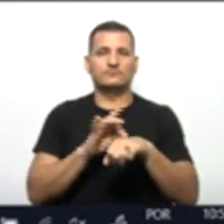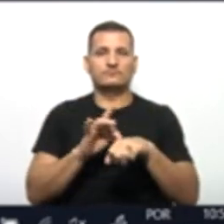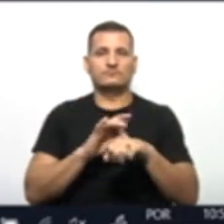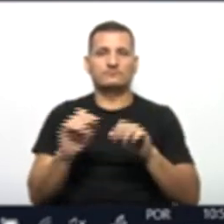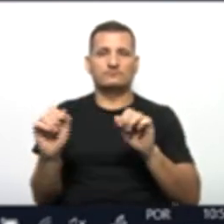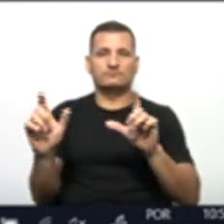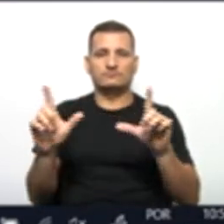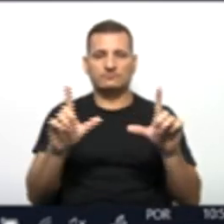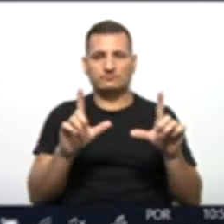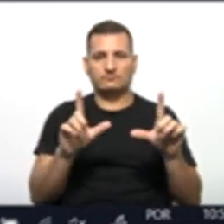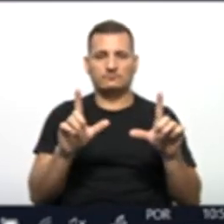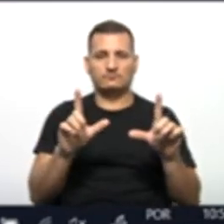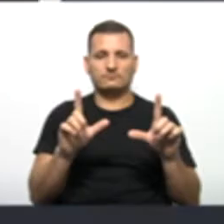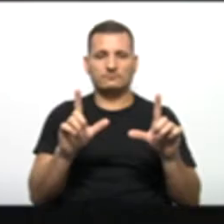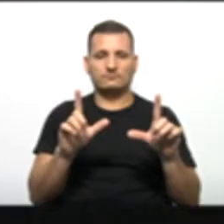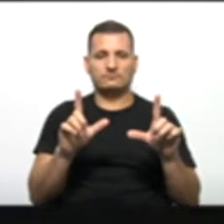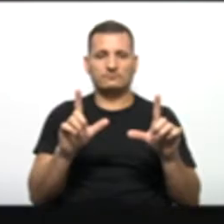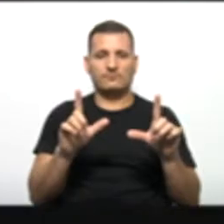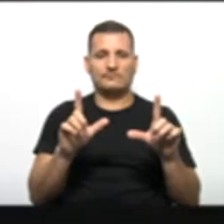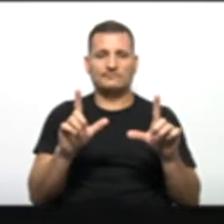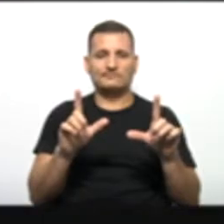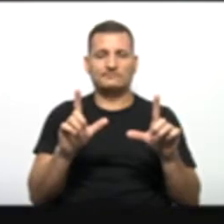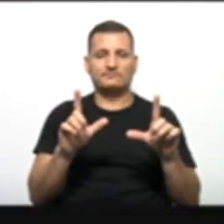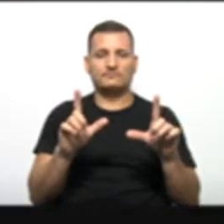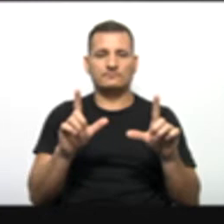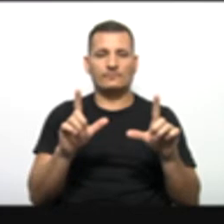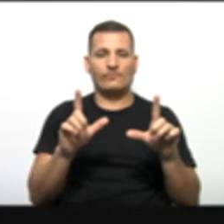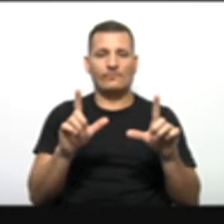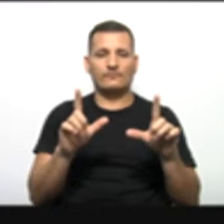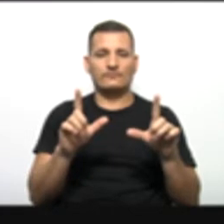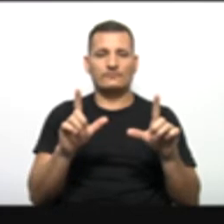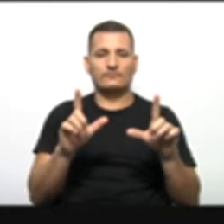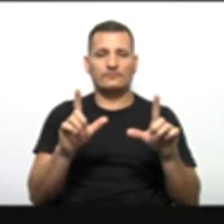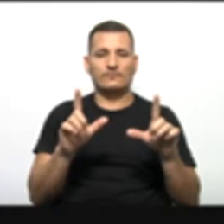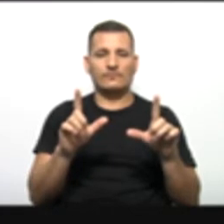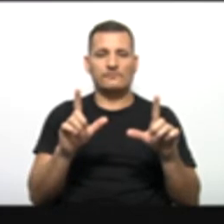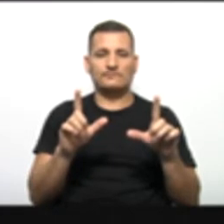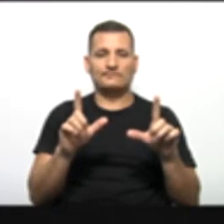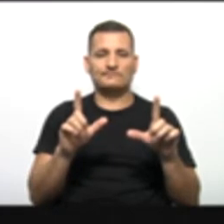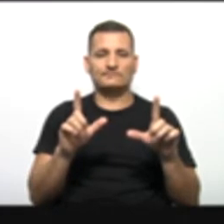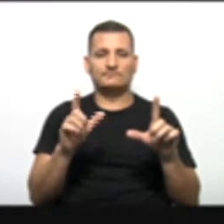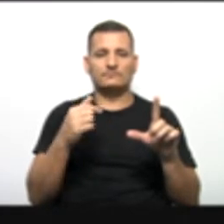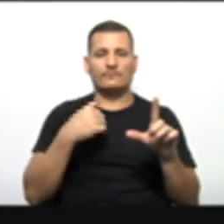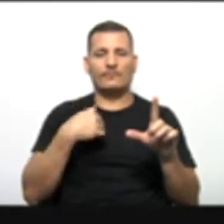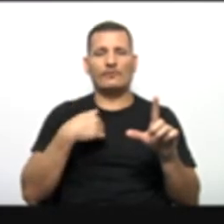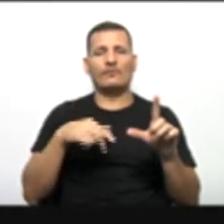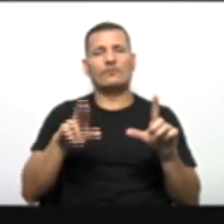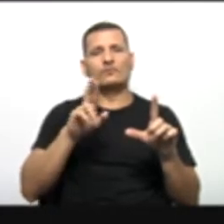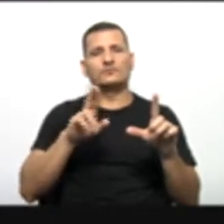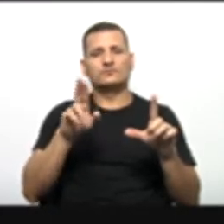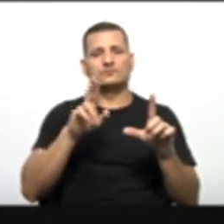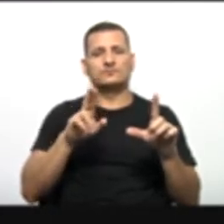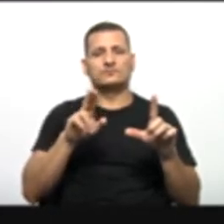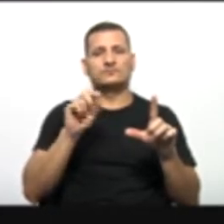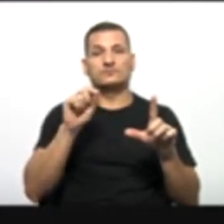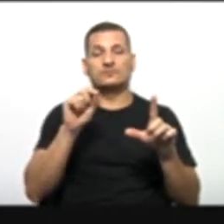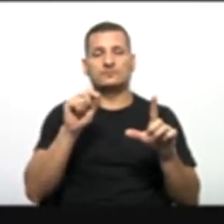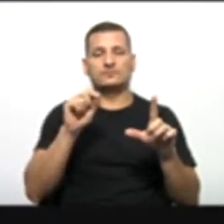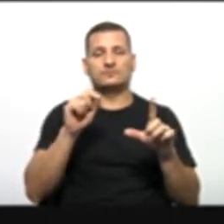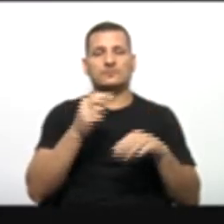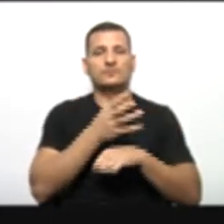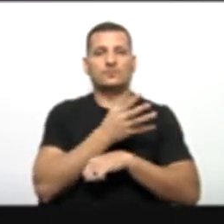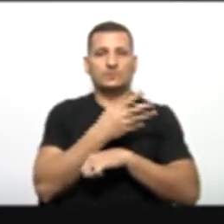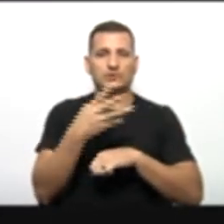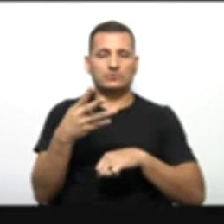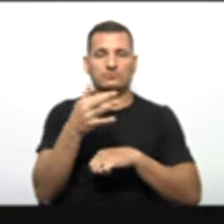percebam ou aproximar aqui o percebam que a versão que estou utilizando do windows é o 10